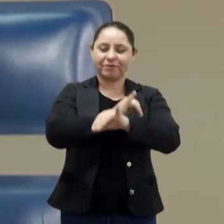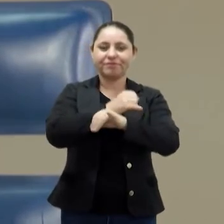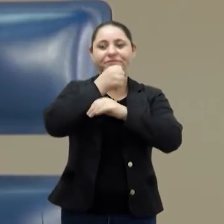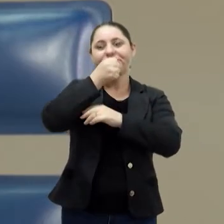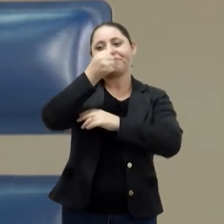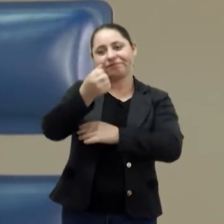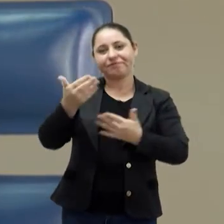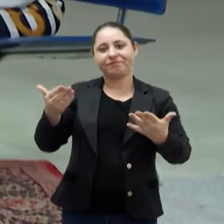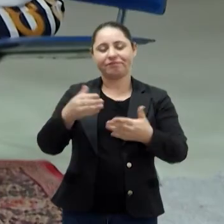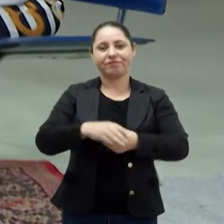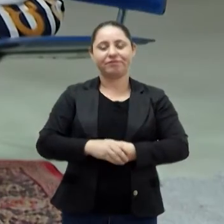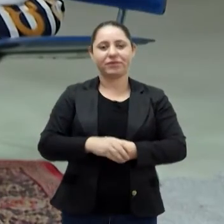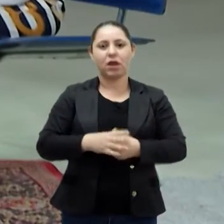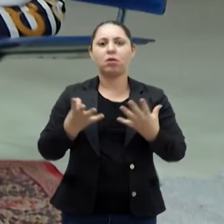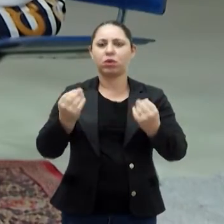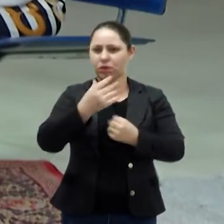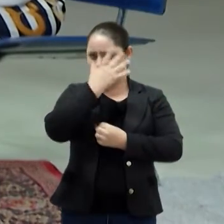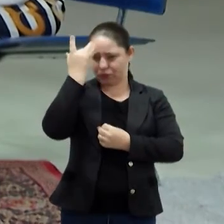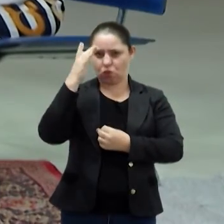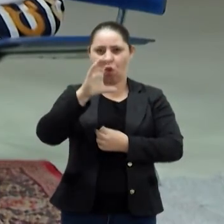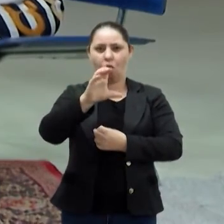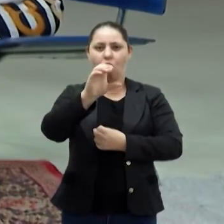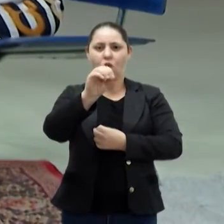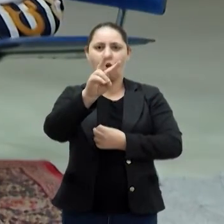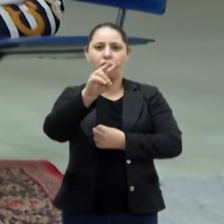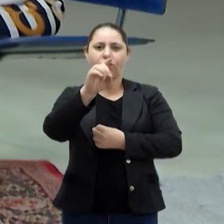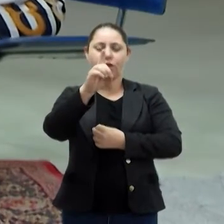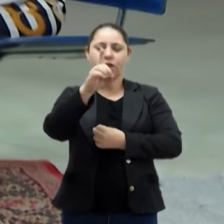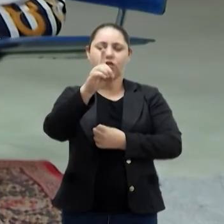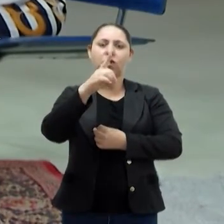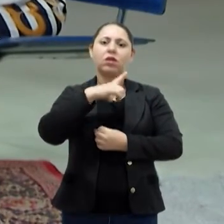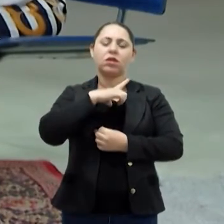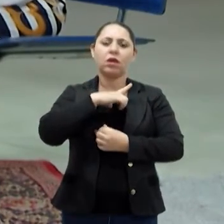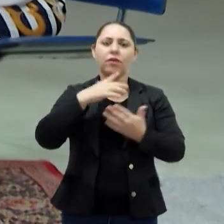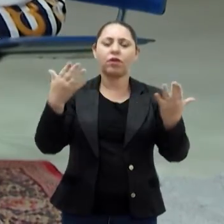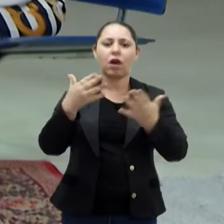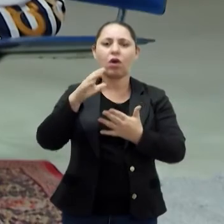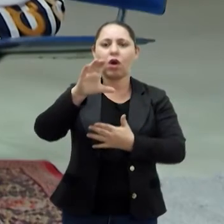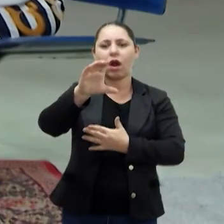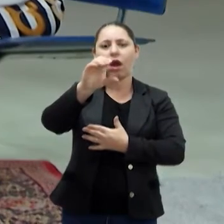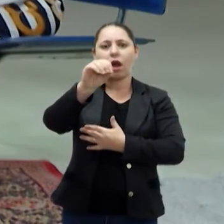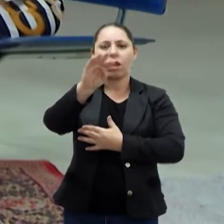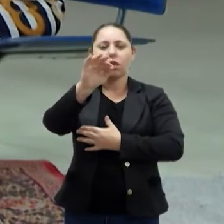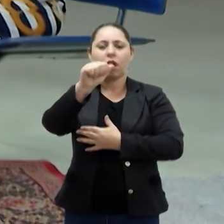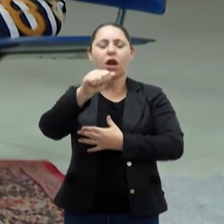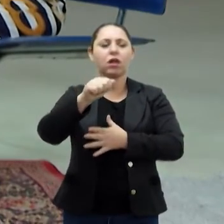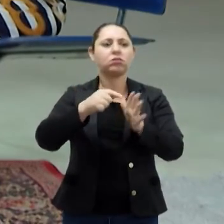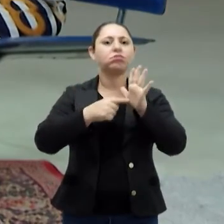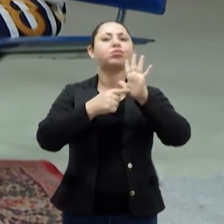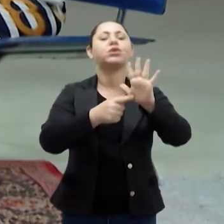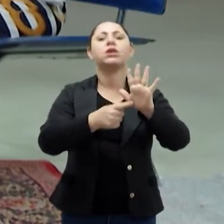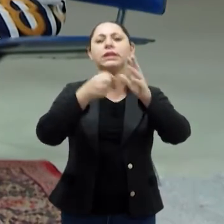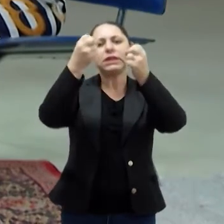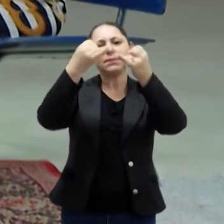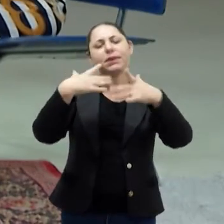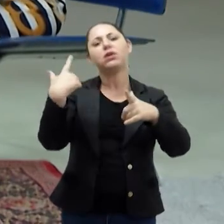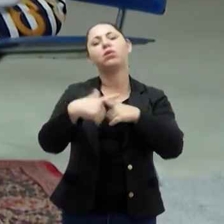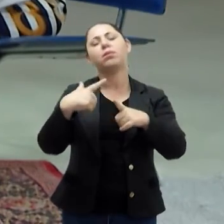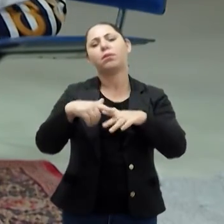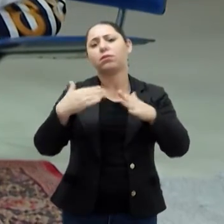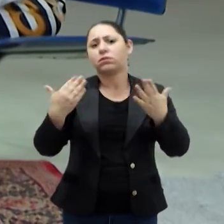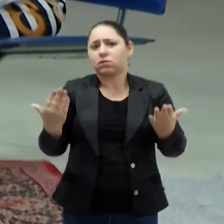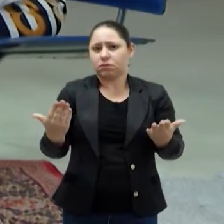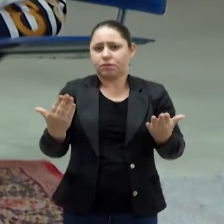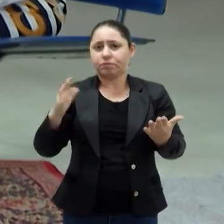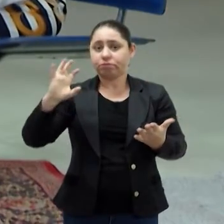nossa entrevista, muitos pacientes com Covid, eles apresentaram a catarata depois. Eu queria que o senhor explicasse para as pessoas o